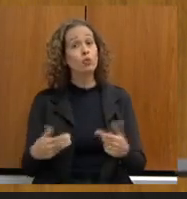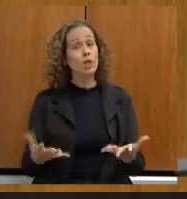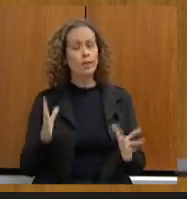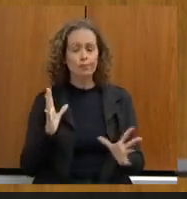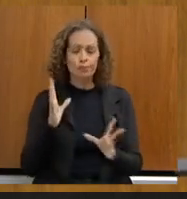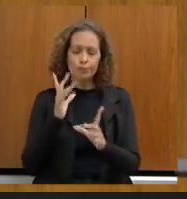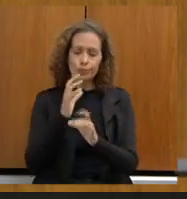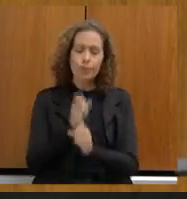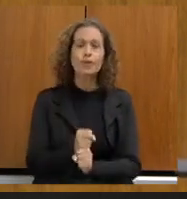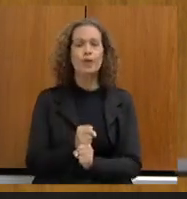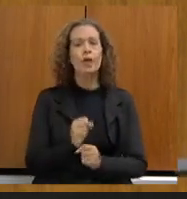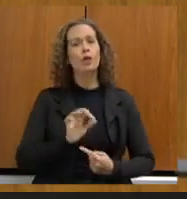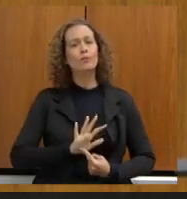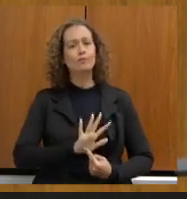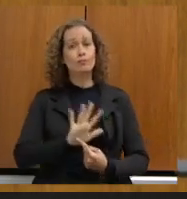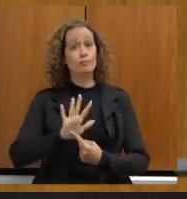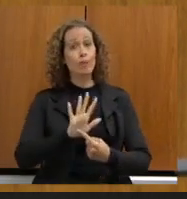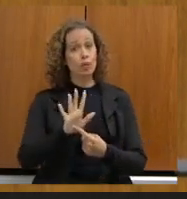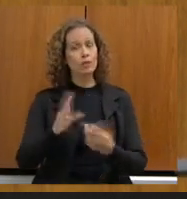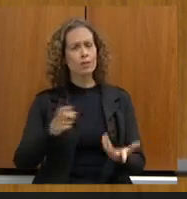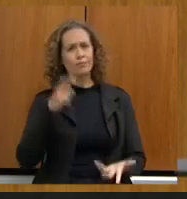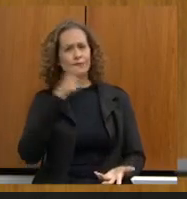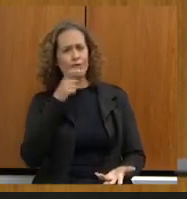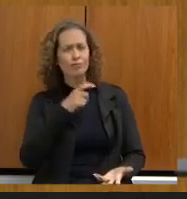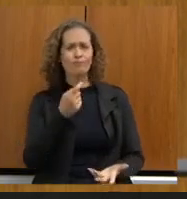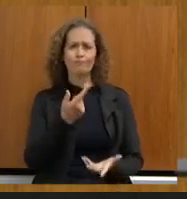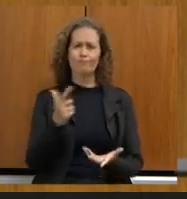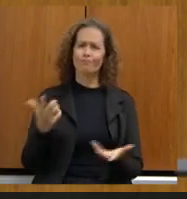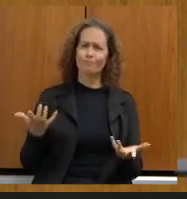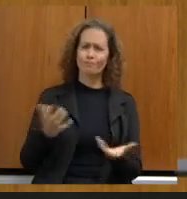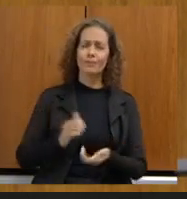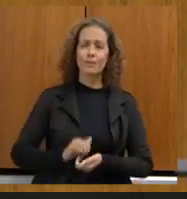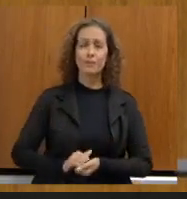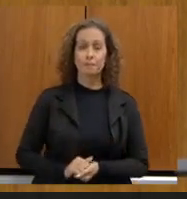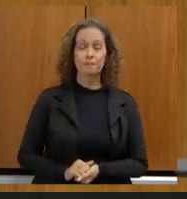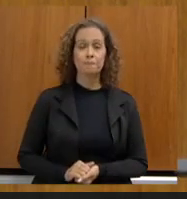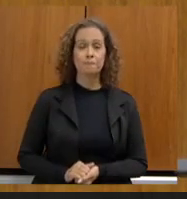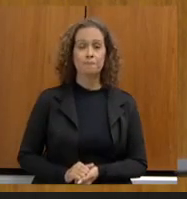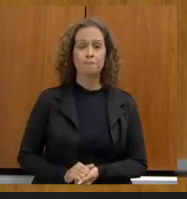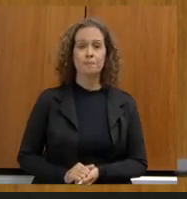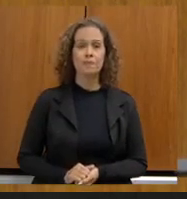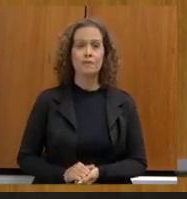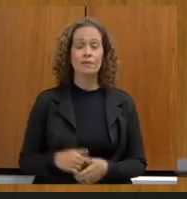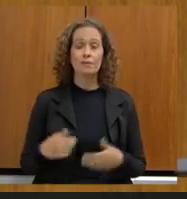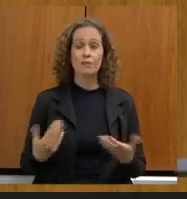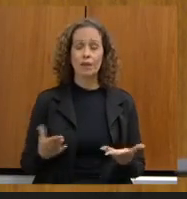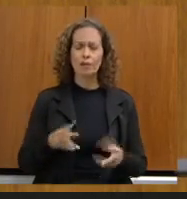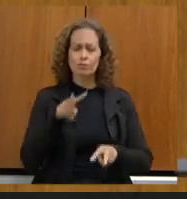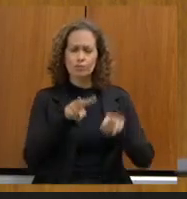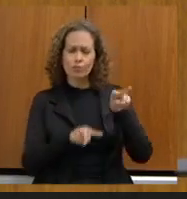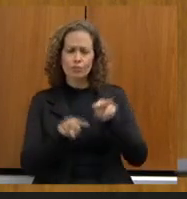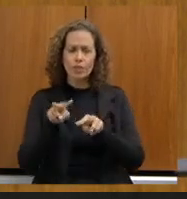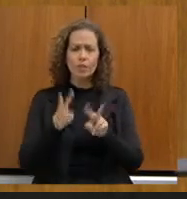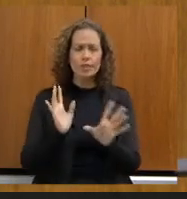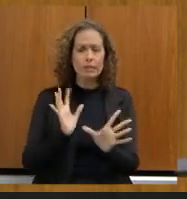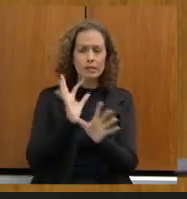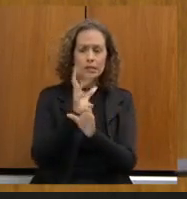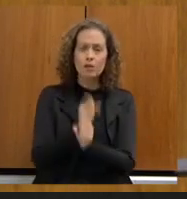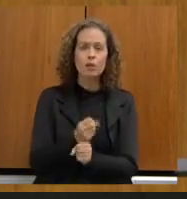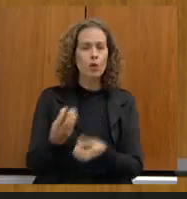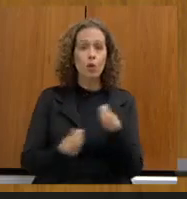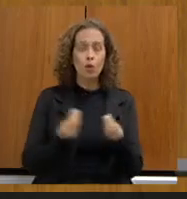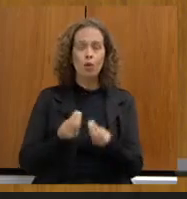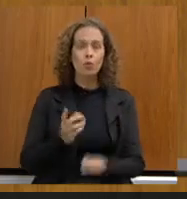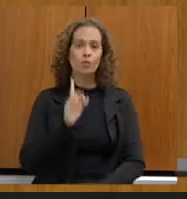os números não deixam ninguém mentir né coronel Baracho a gente quando análises no seu quanto que